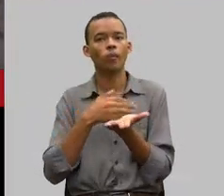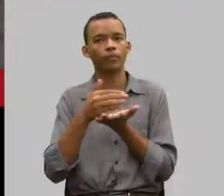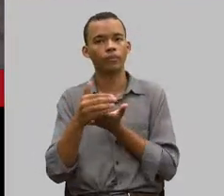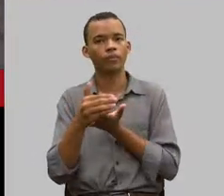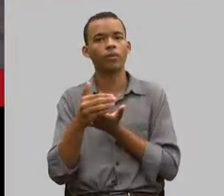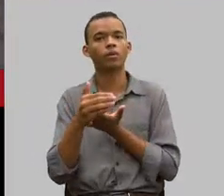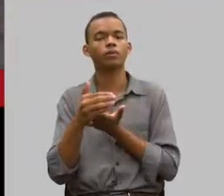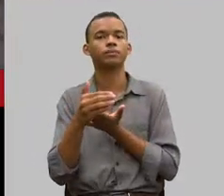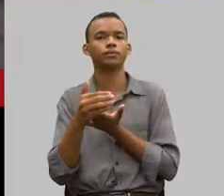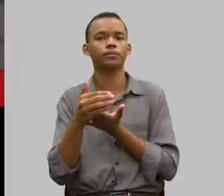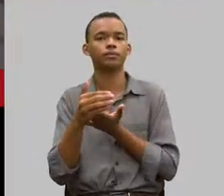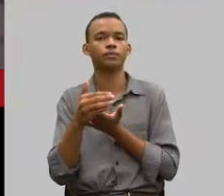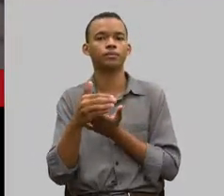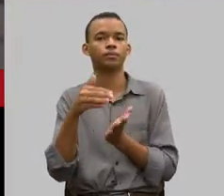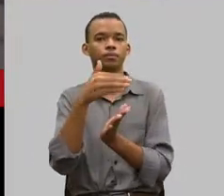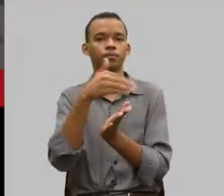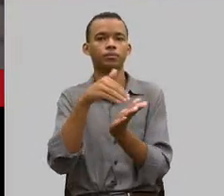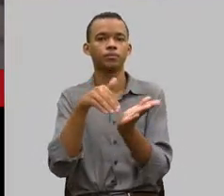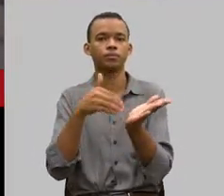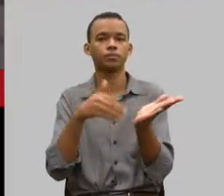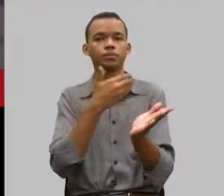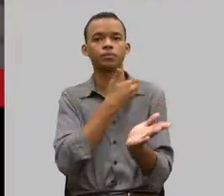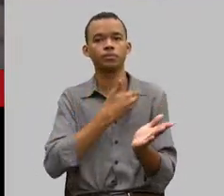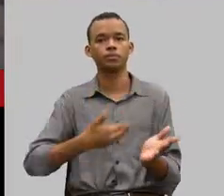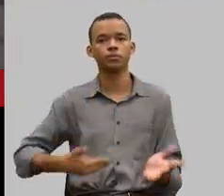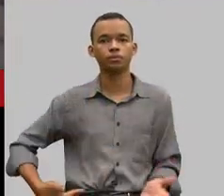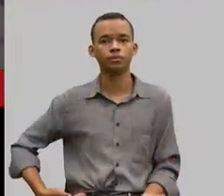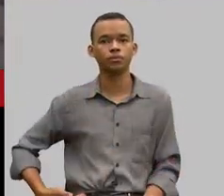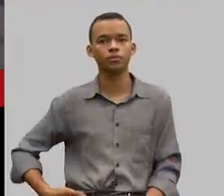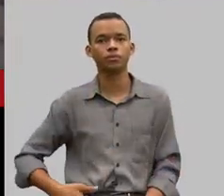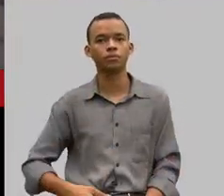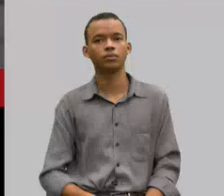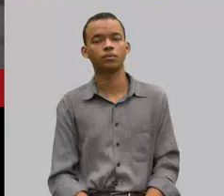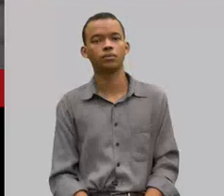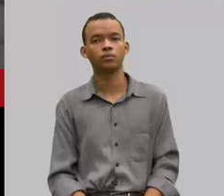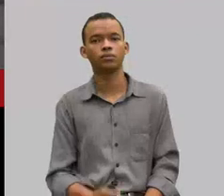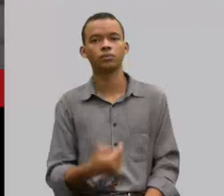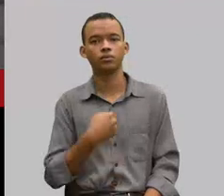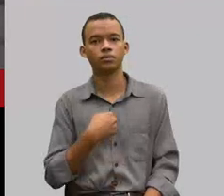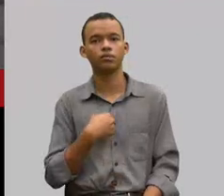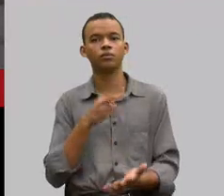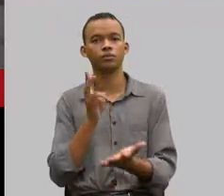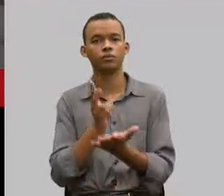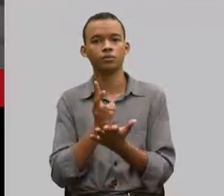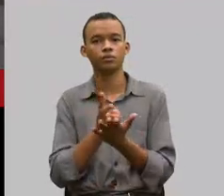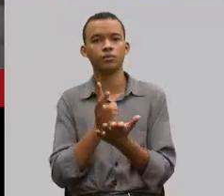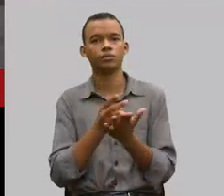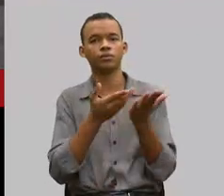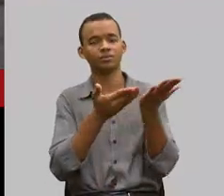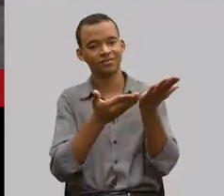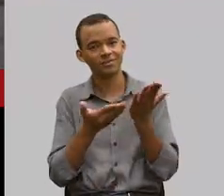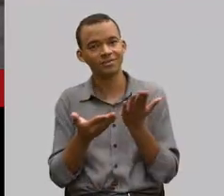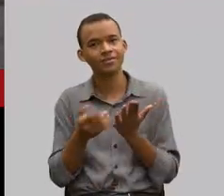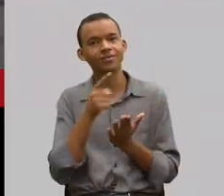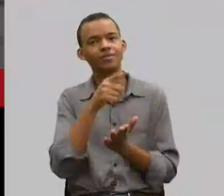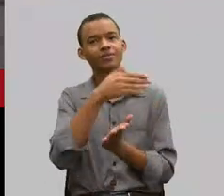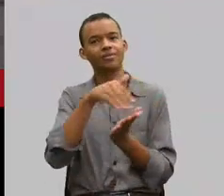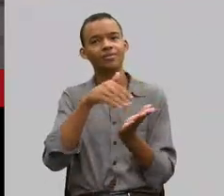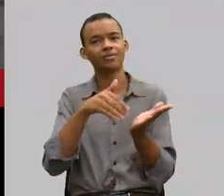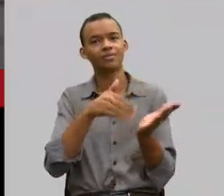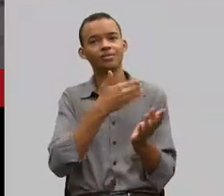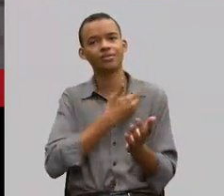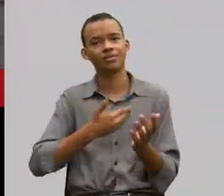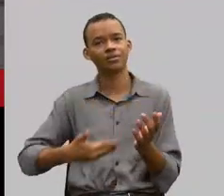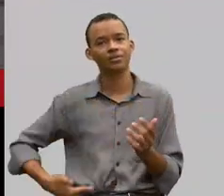secretário de governo né Presidente então eu sempre convido o secretário de governo para as minhas audiências ele nunca aparece então eu vou